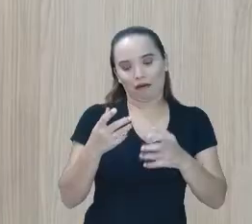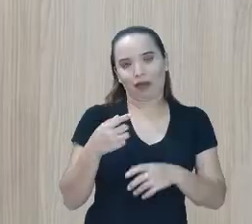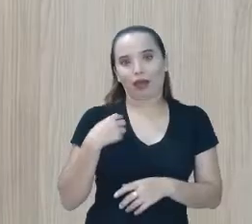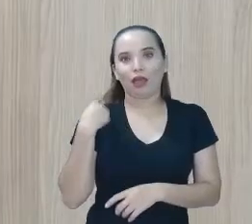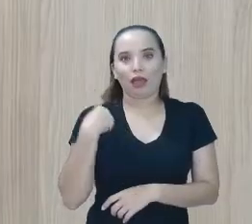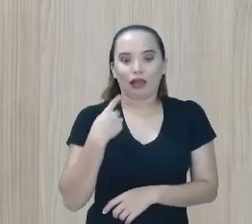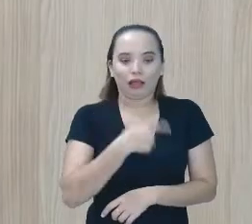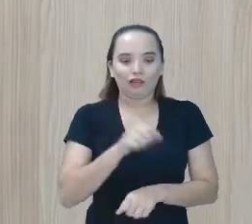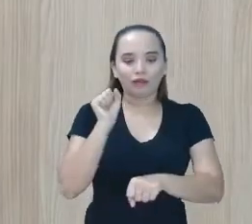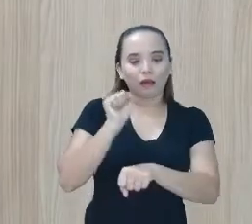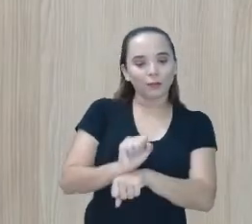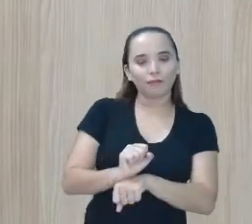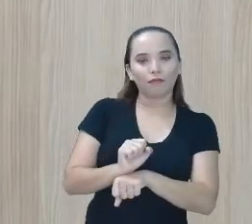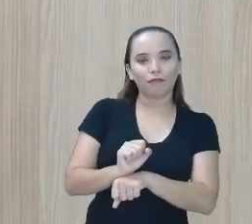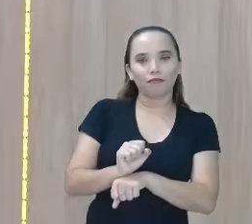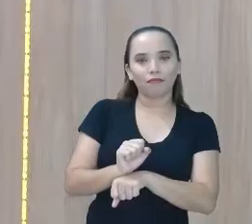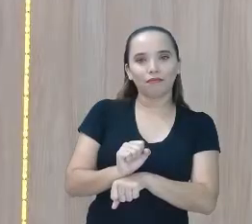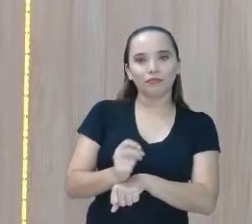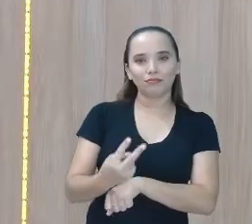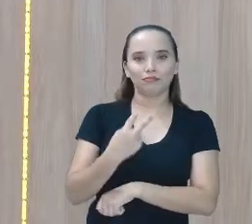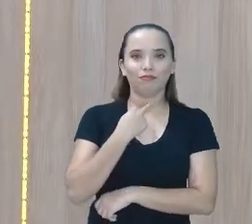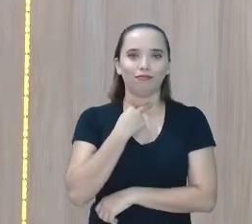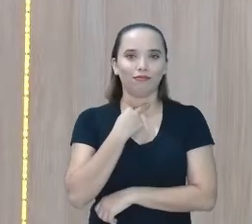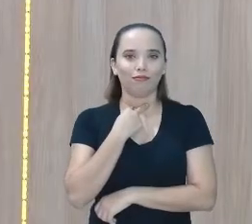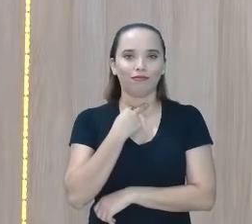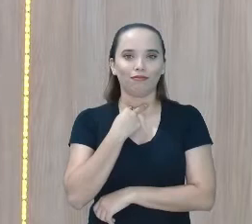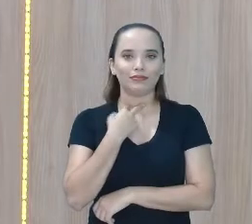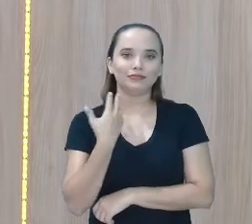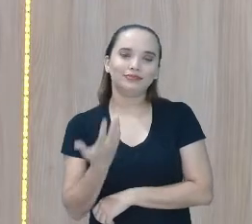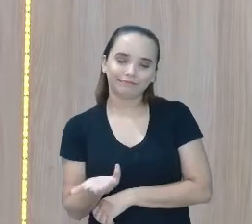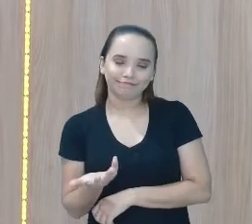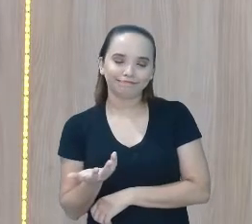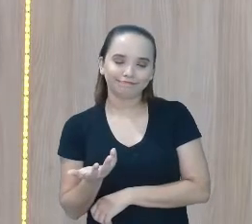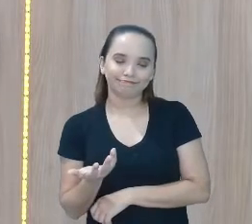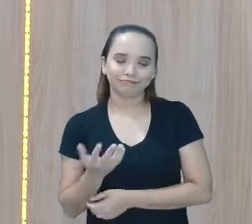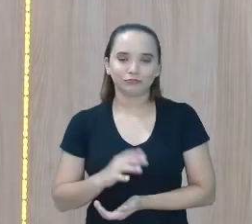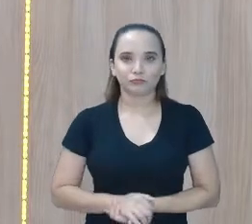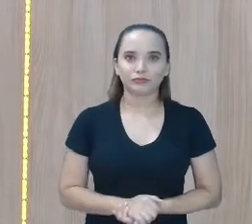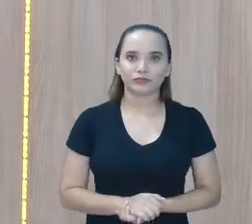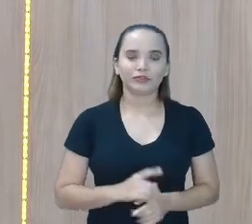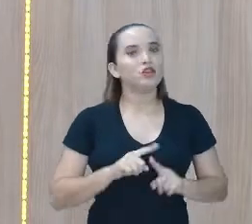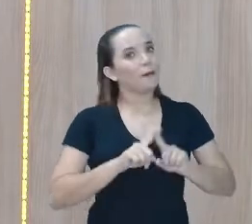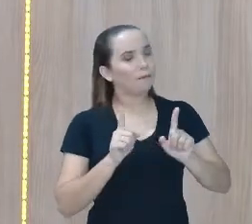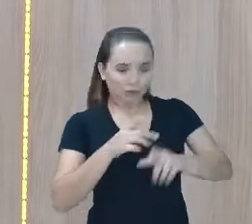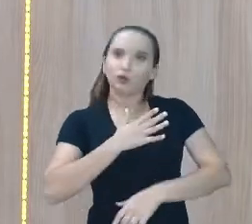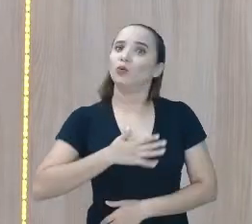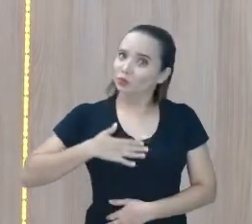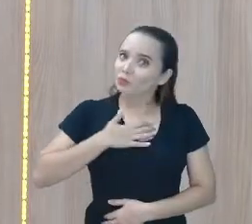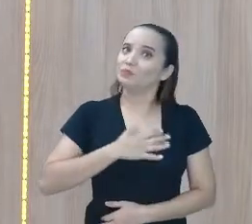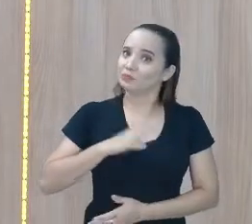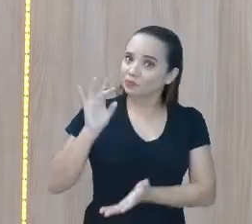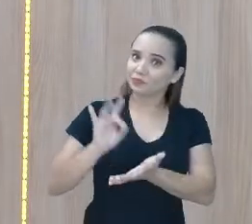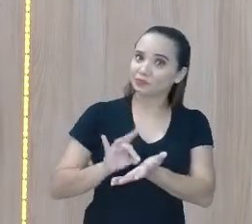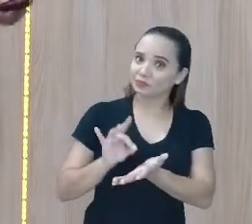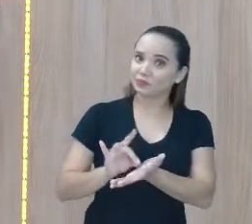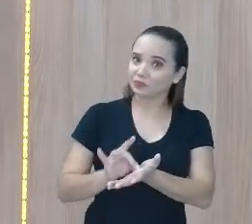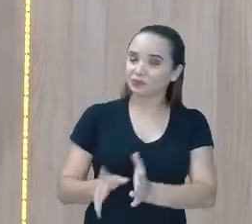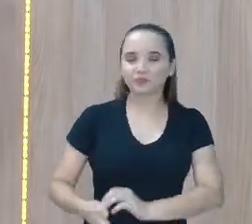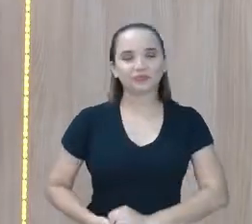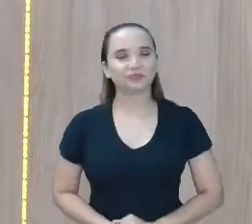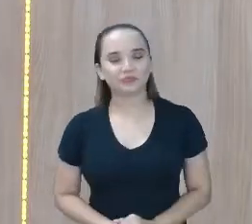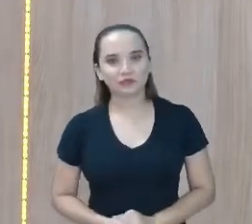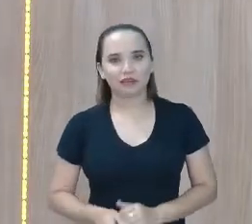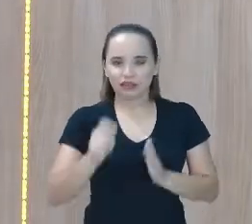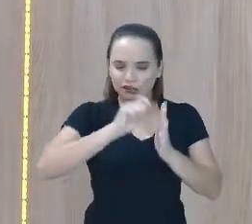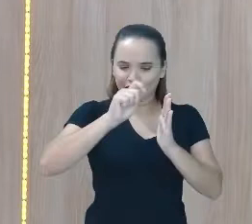Você teve sorte, então. Ela só queria nos deixar ocupados. Mas eu gostava, né, dessa parte aí,